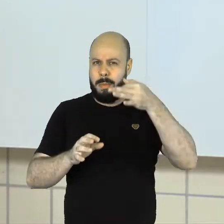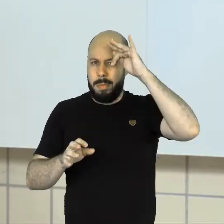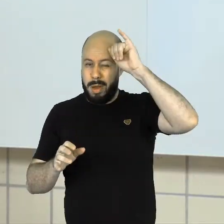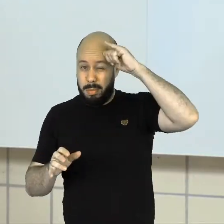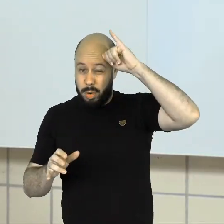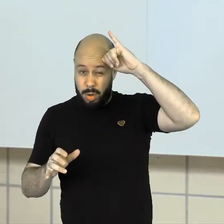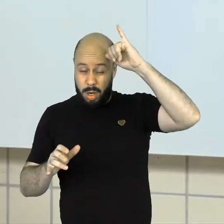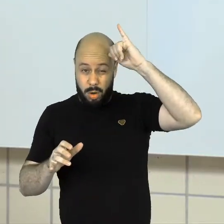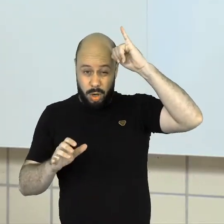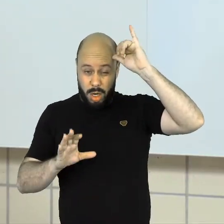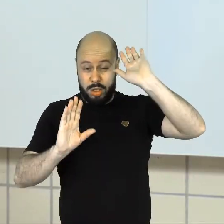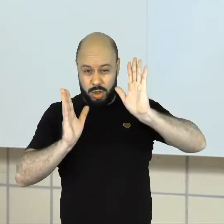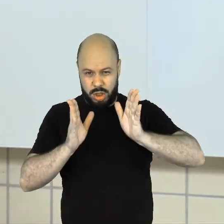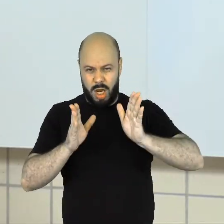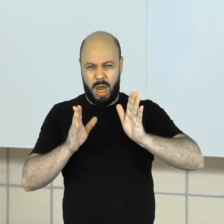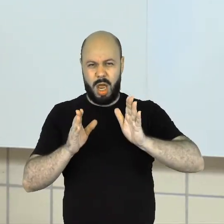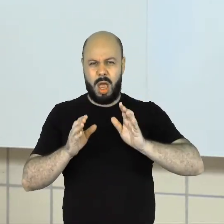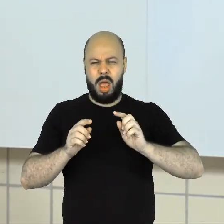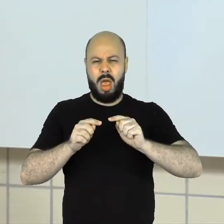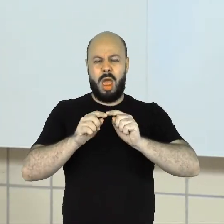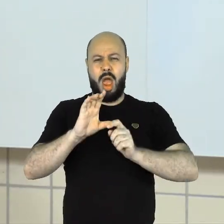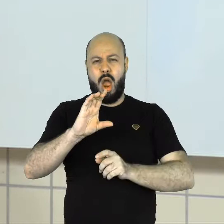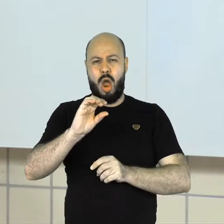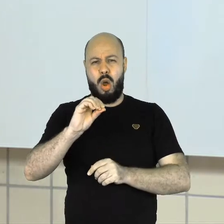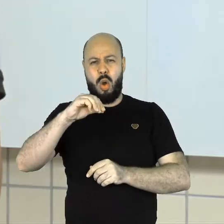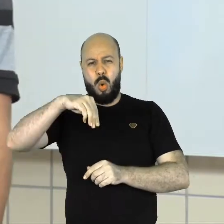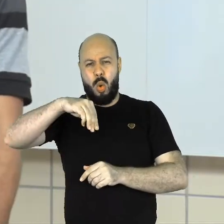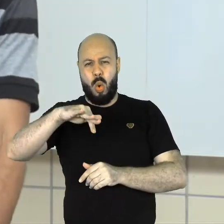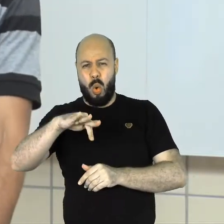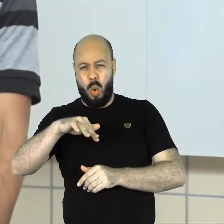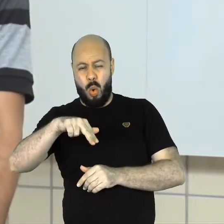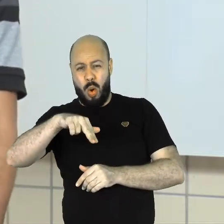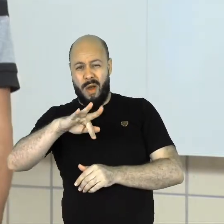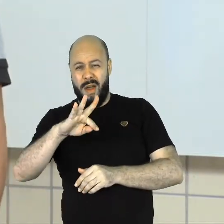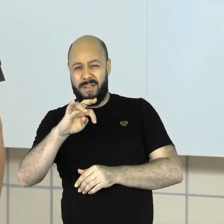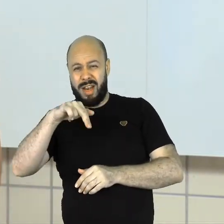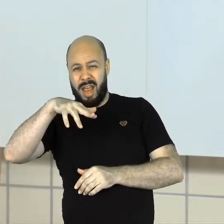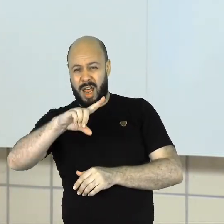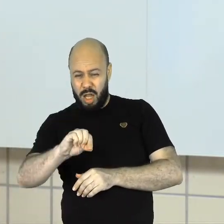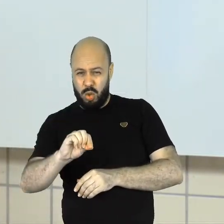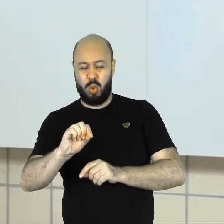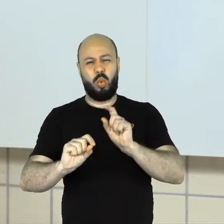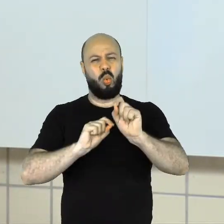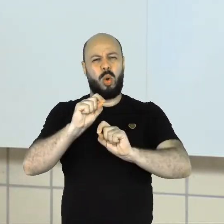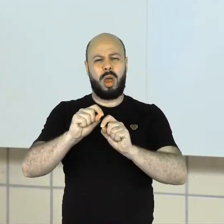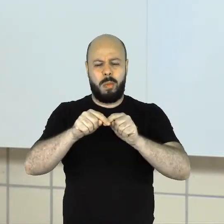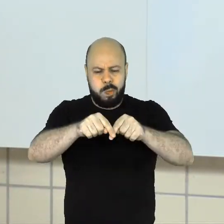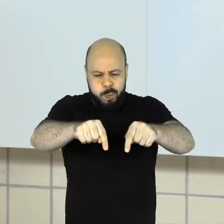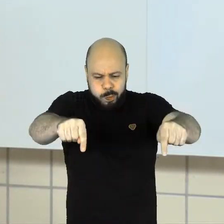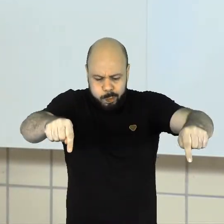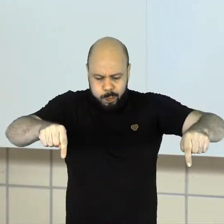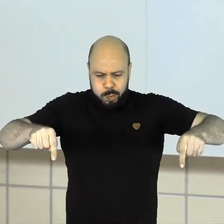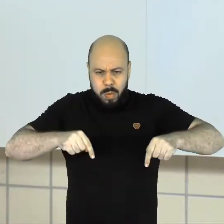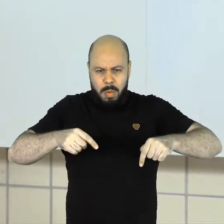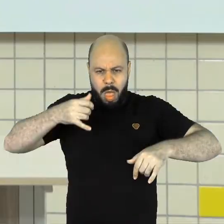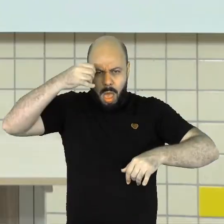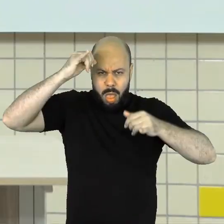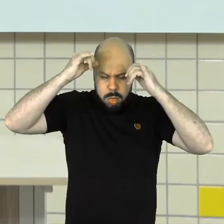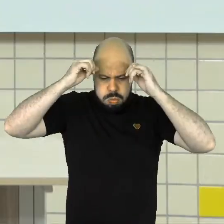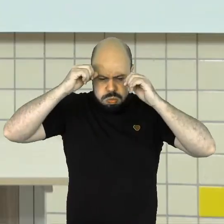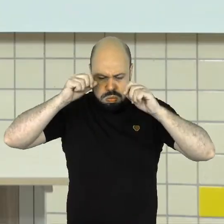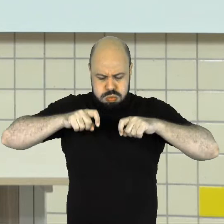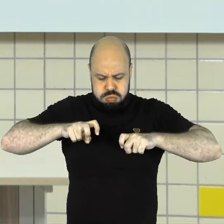de gado confinado? O gado confinado é um tipo de pecuária intensiva, que é